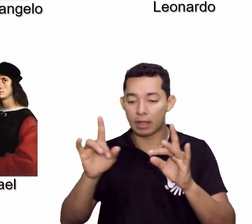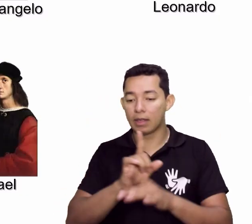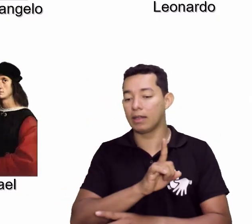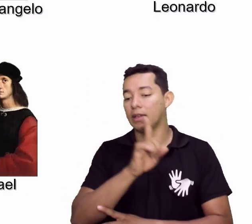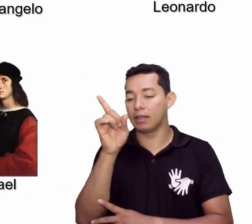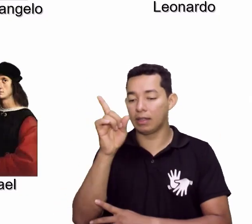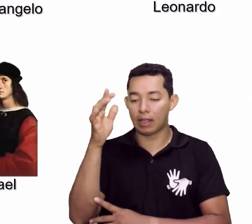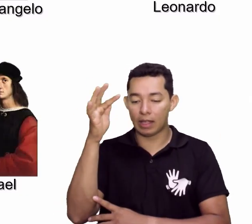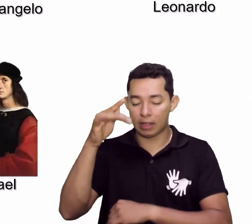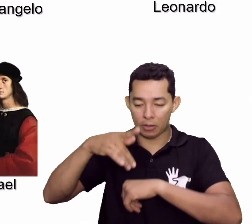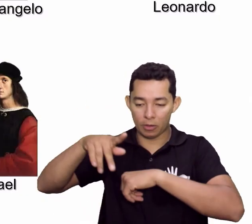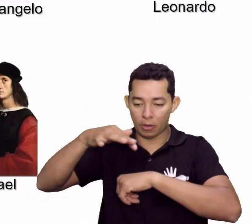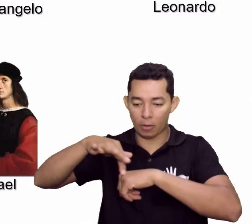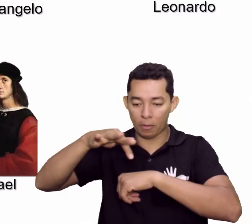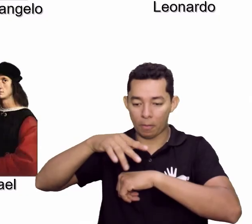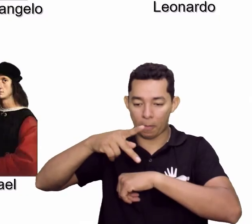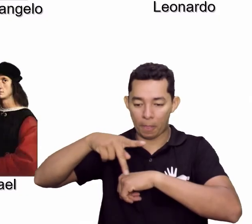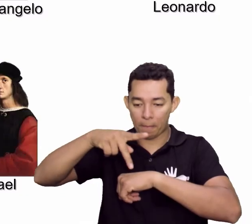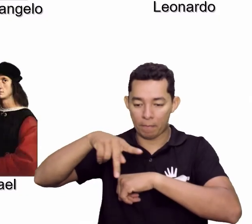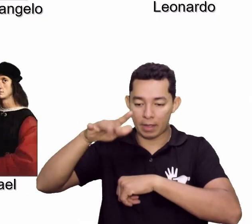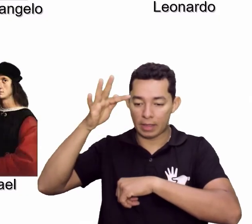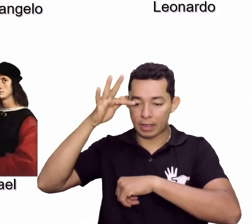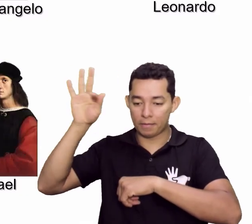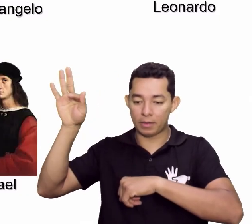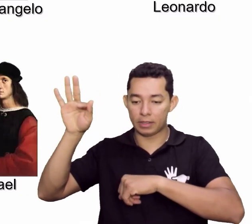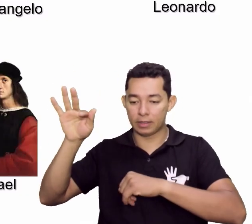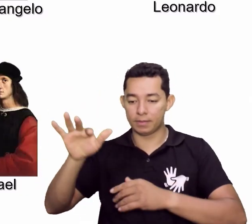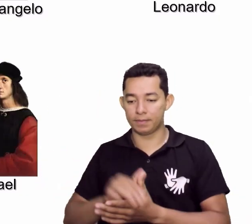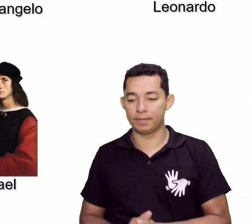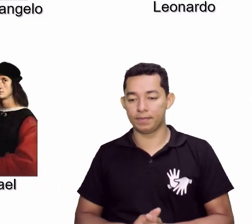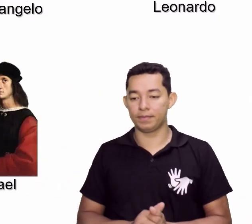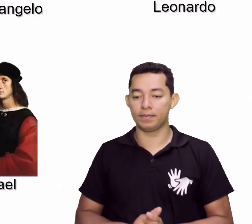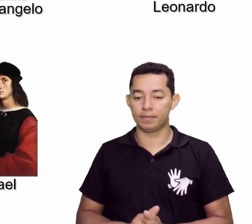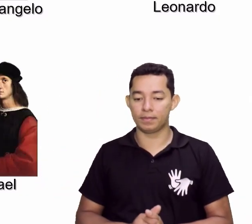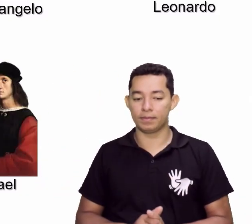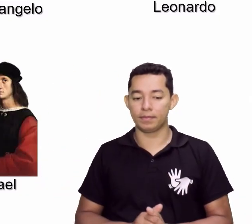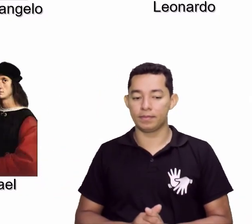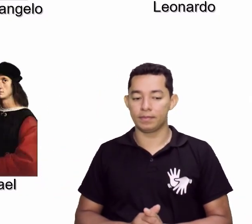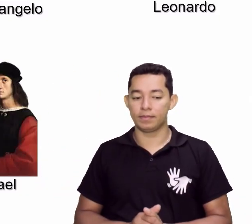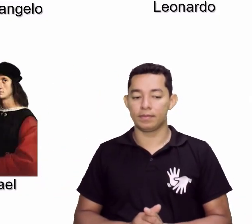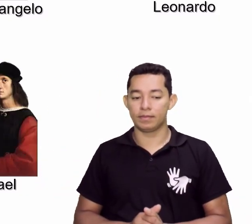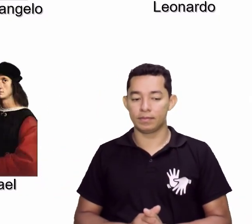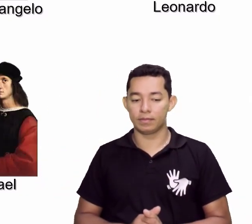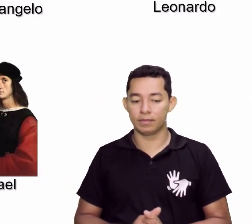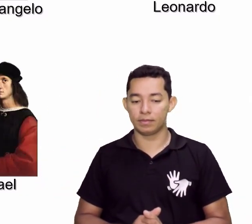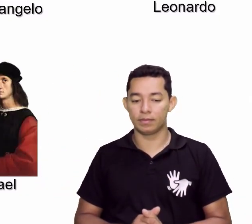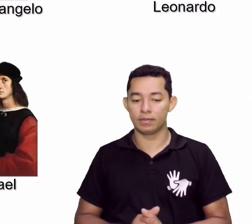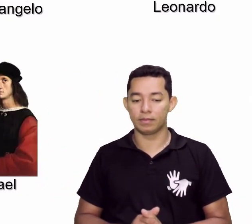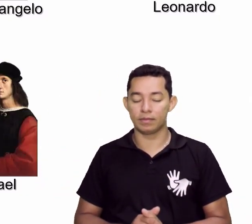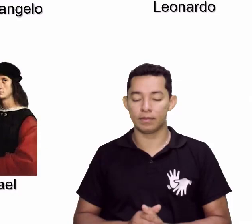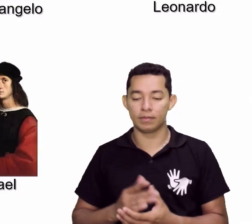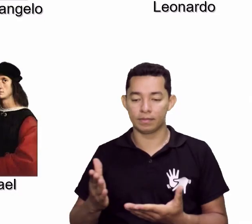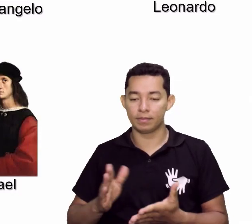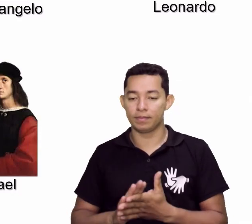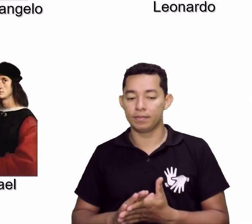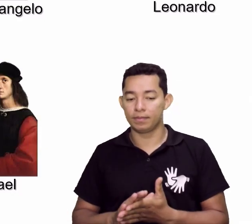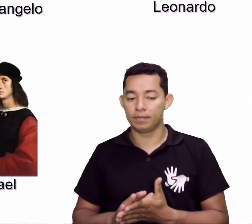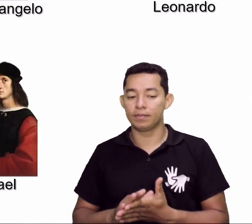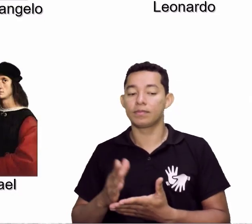artistas como Jacques-Louis David, ou David, vamos dizer assim. E